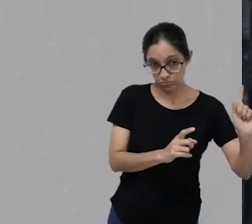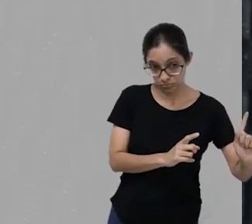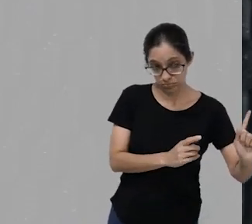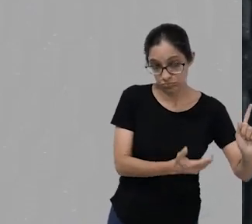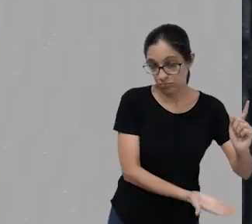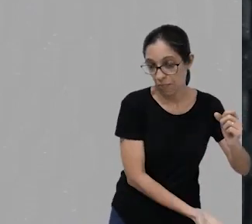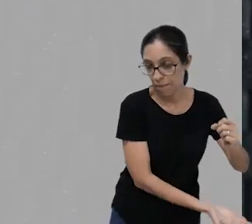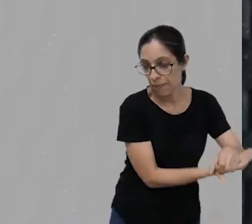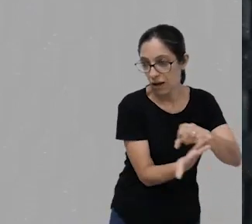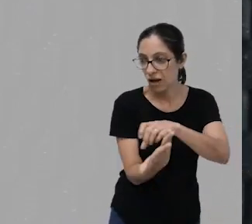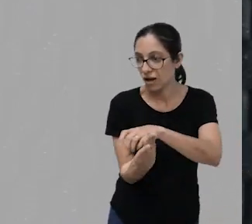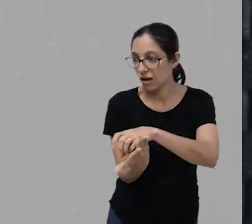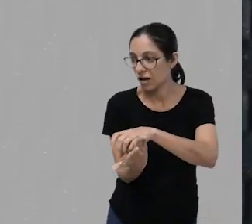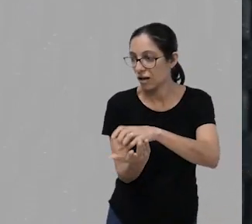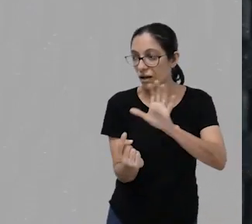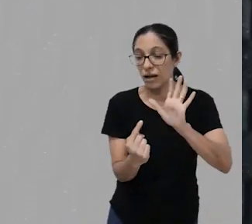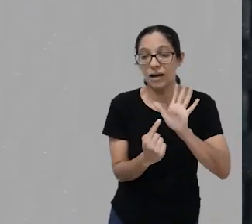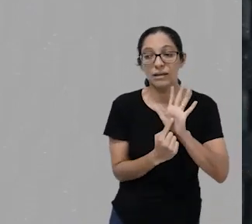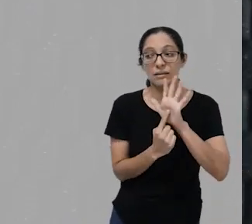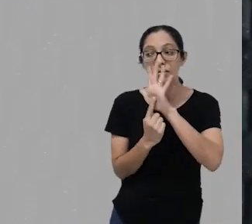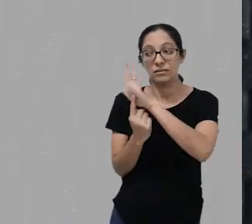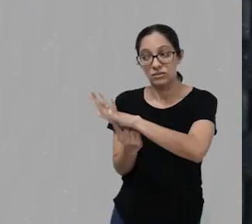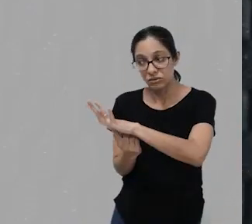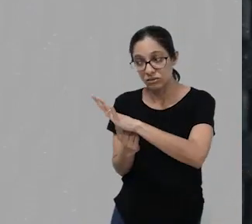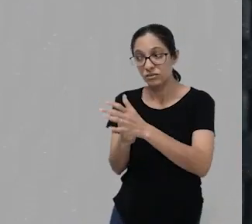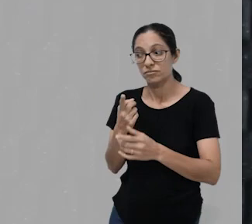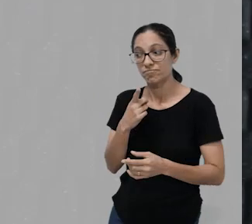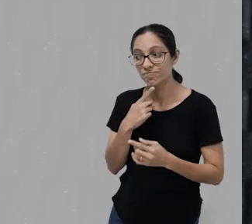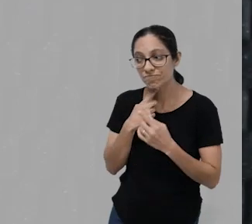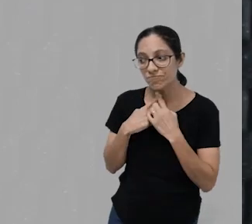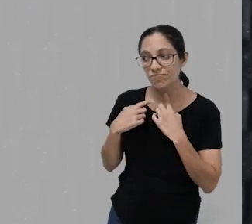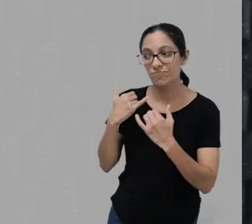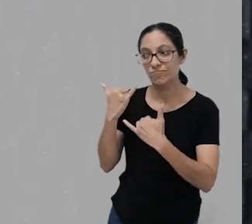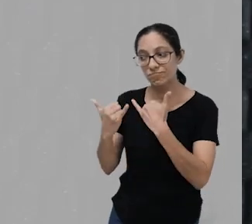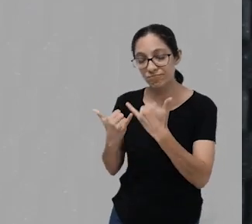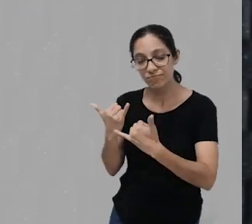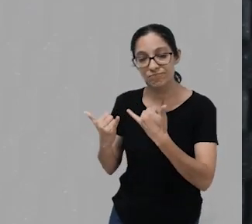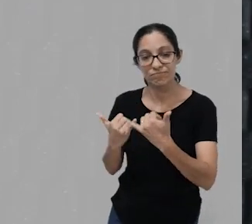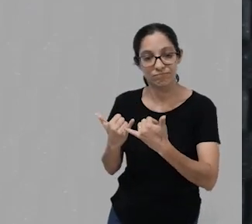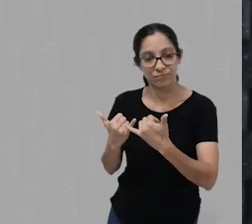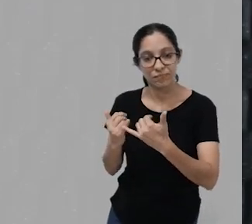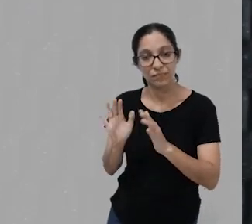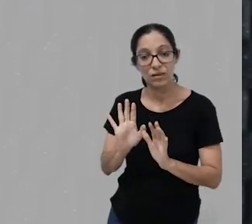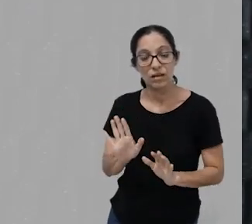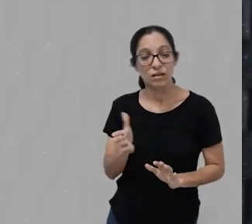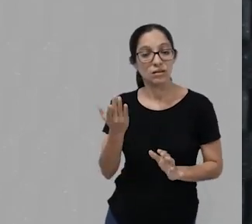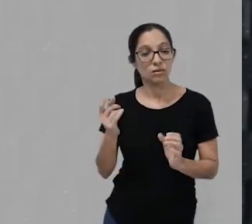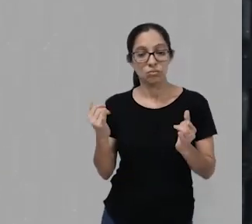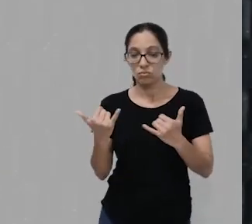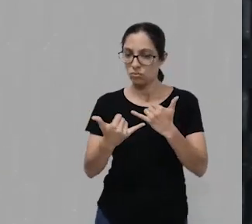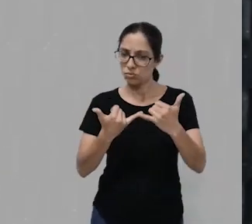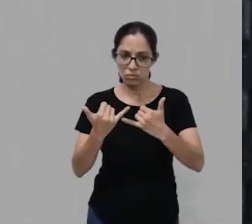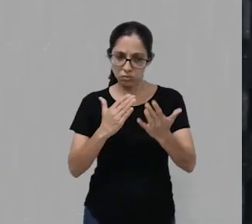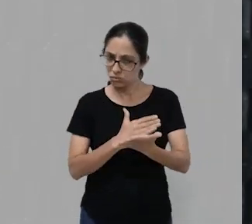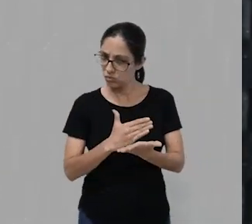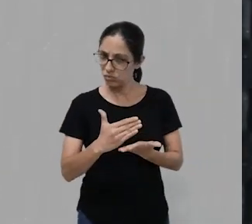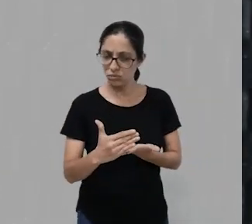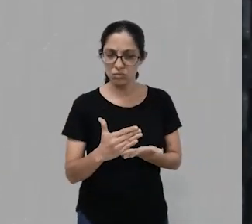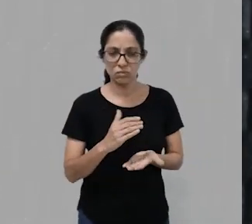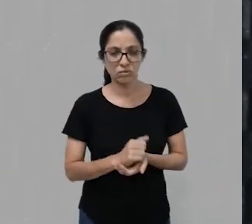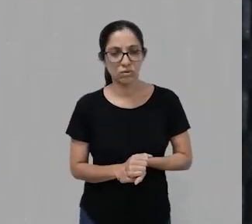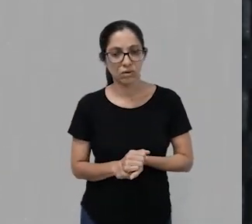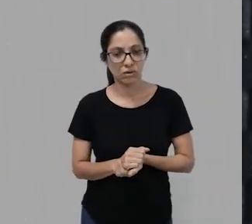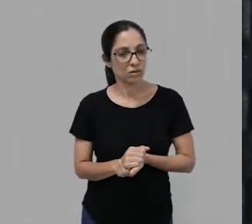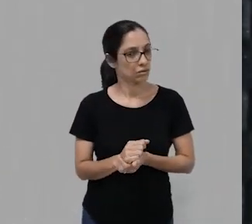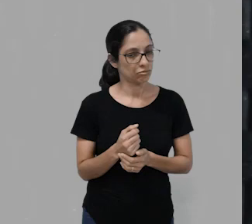o que acontece? Ele está mostrando que ele está com intenção de jogar. Então, ao fazer isso, o jogo continua.